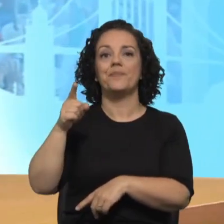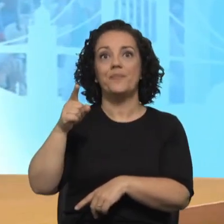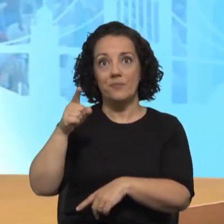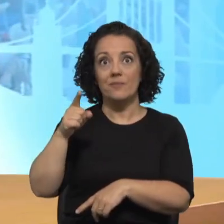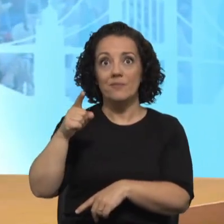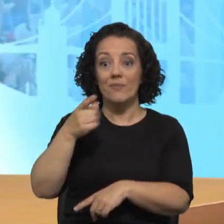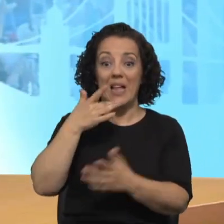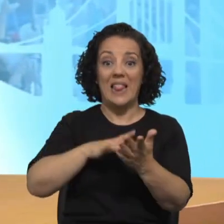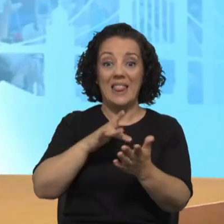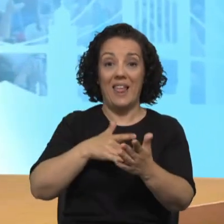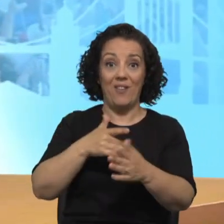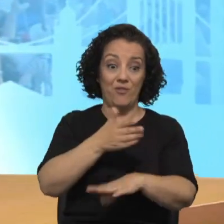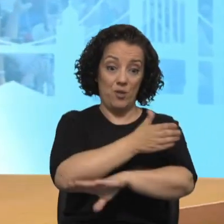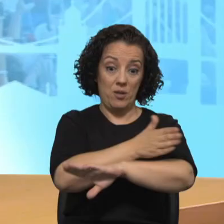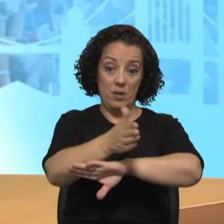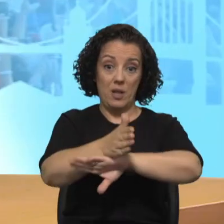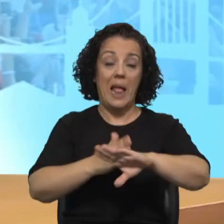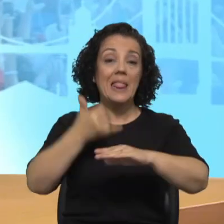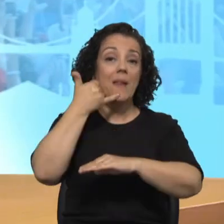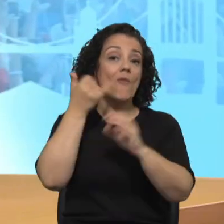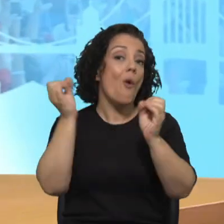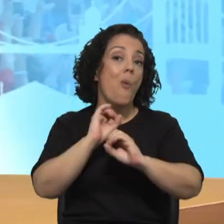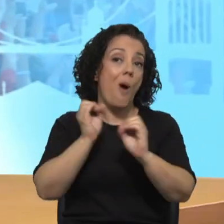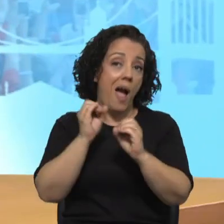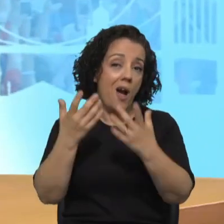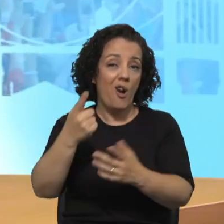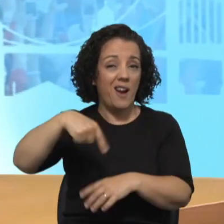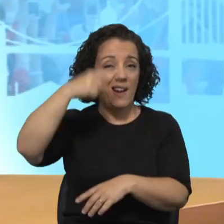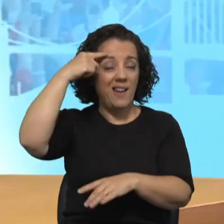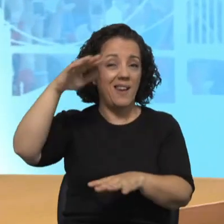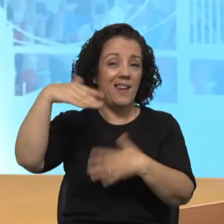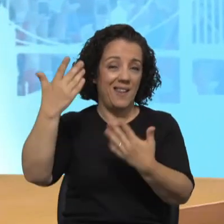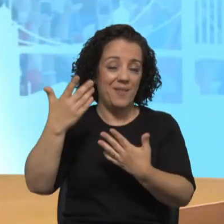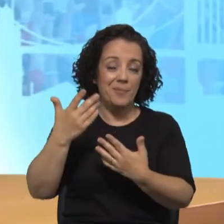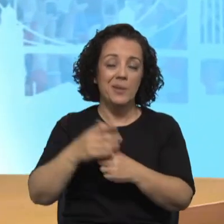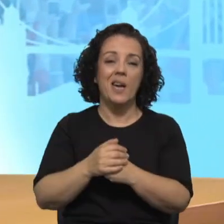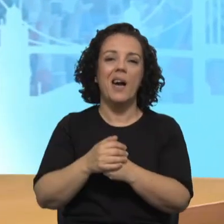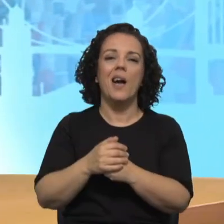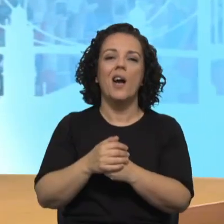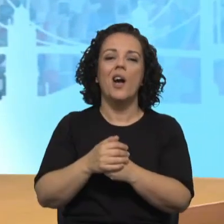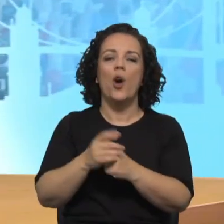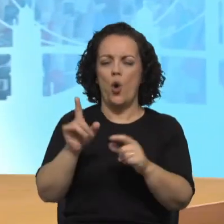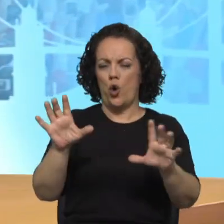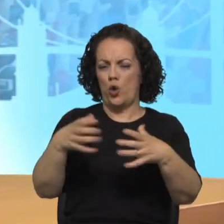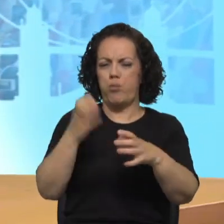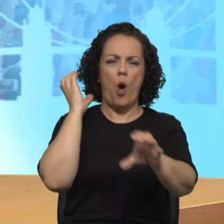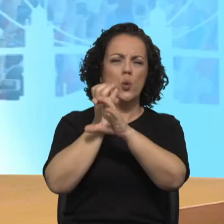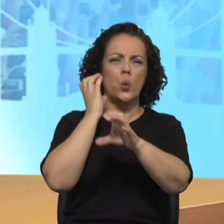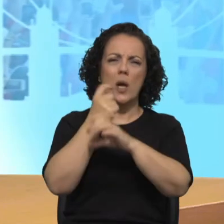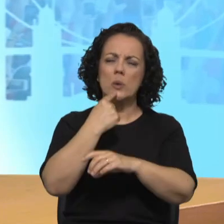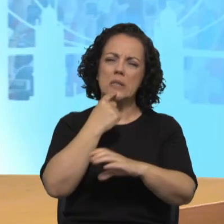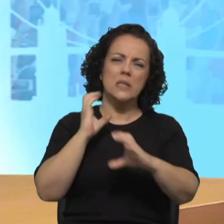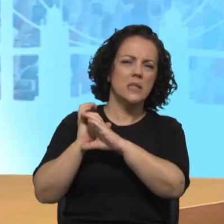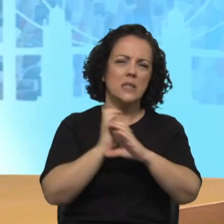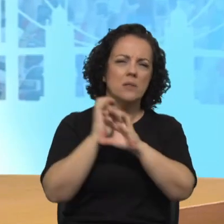do livro quase ainda não havia telemóvel, não é? Portanto, nós agora é que já nem realizamos. Mas, por exemplo, um grupo imenso de autocarros que foram com jovens